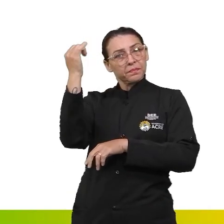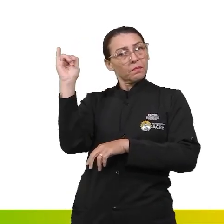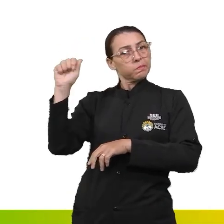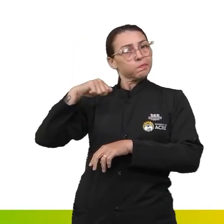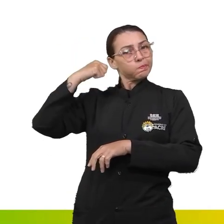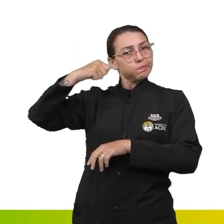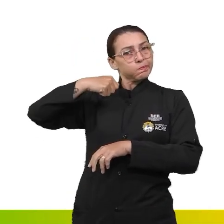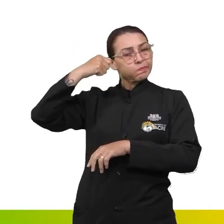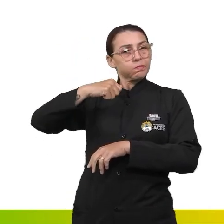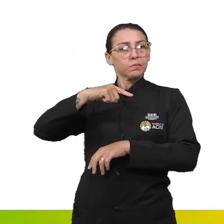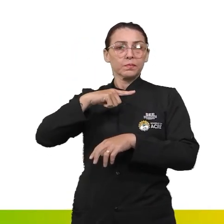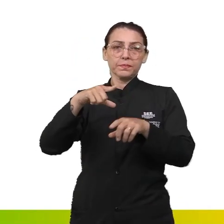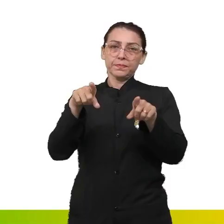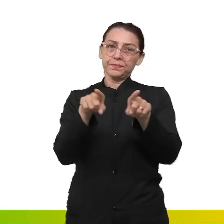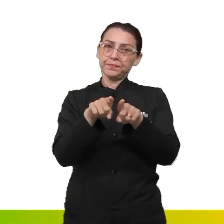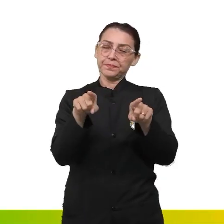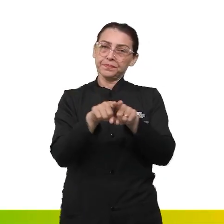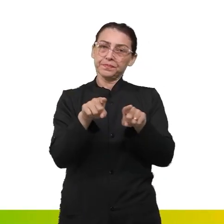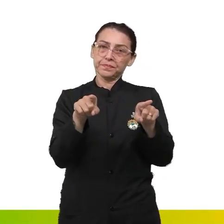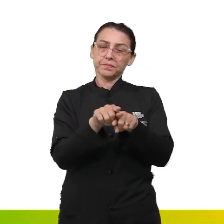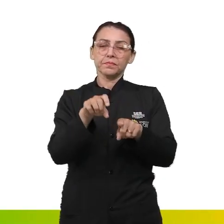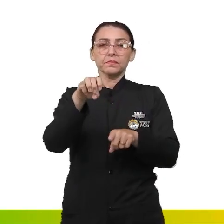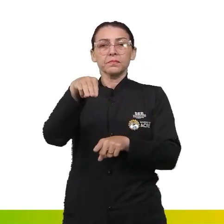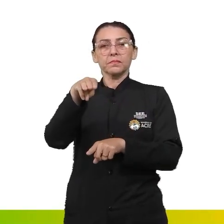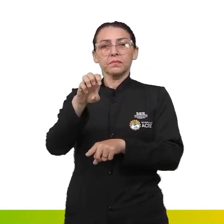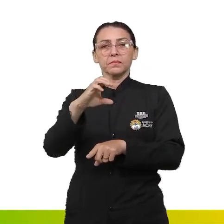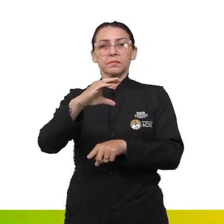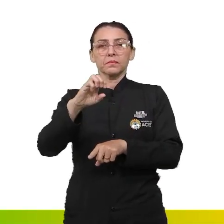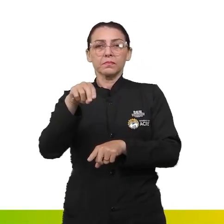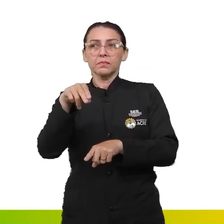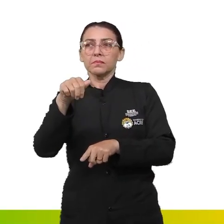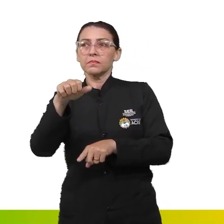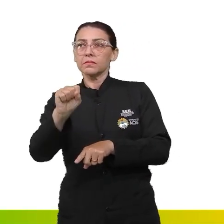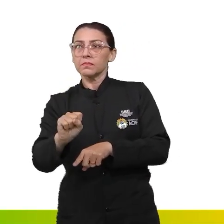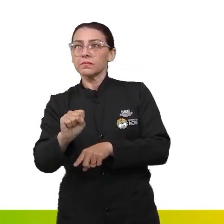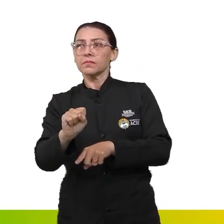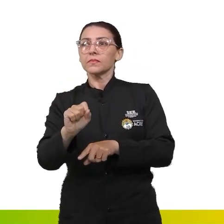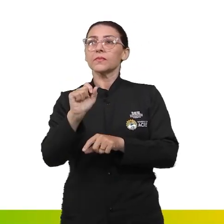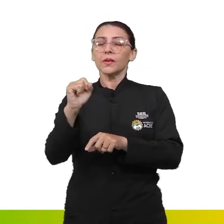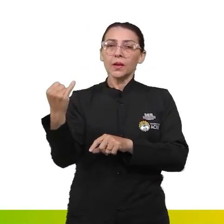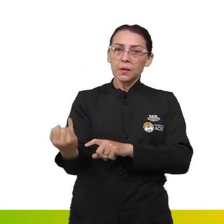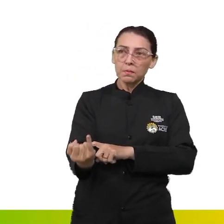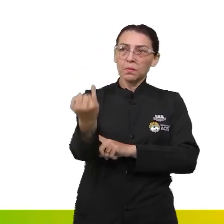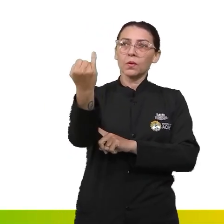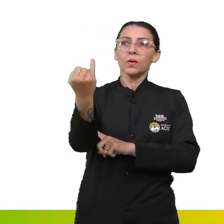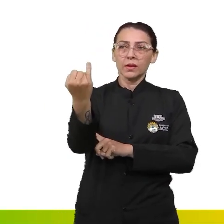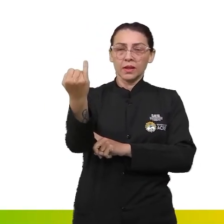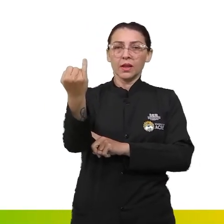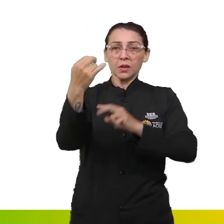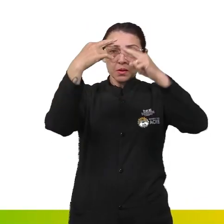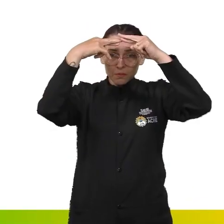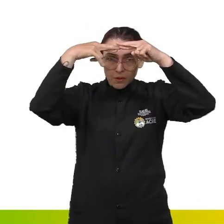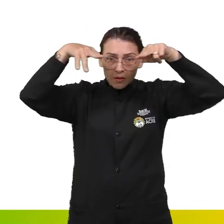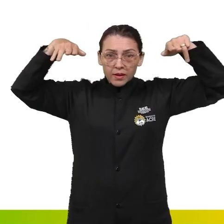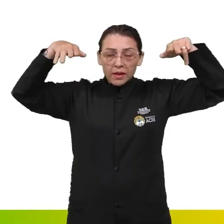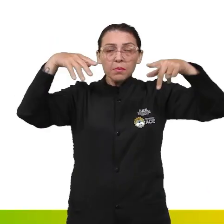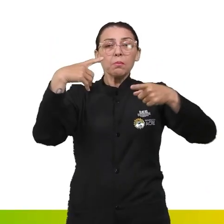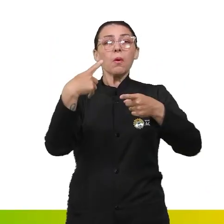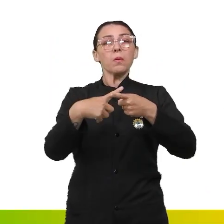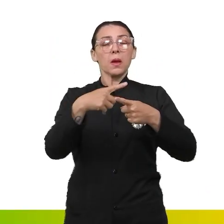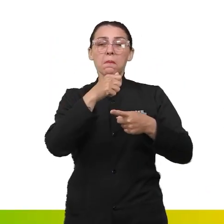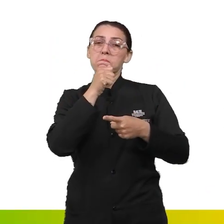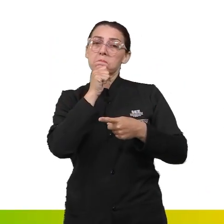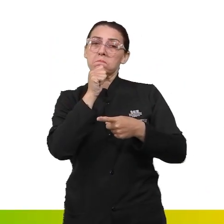época. Havia lá também, gente, os mecenas, e esses aqui são muito importantes para o Renascimento, porque ainda é